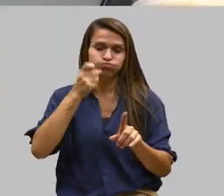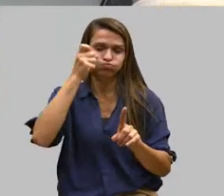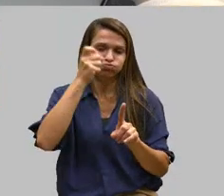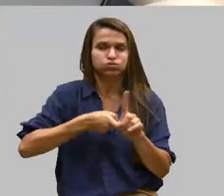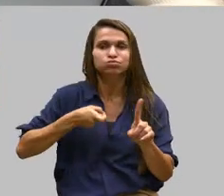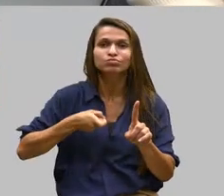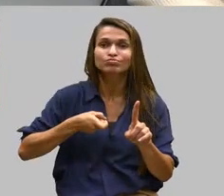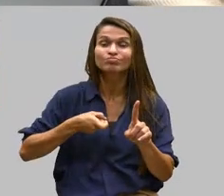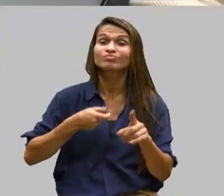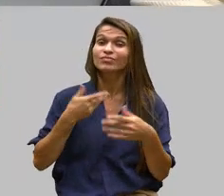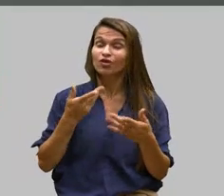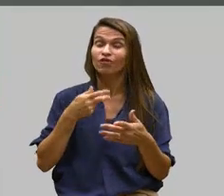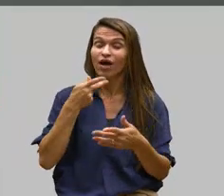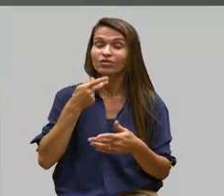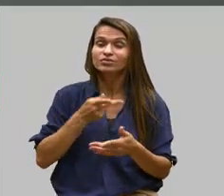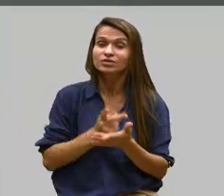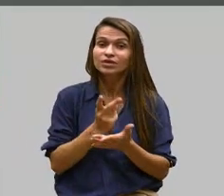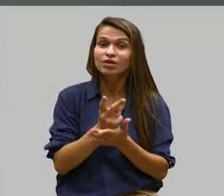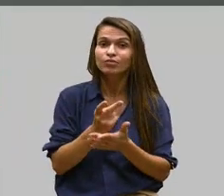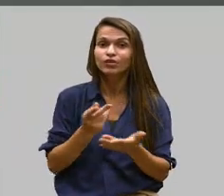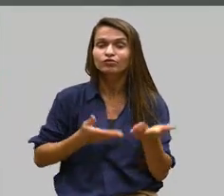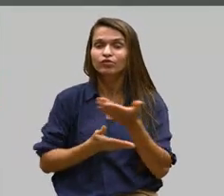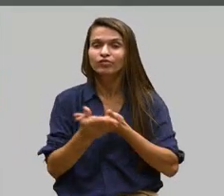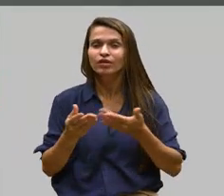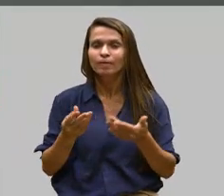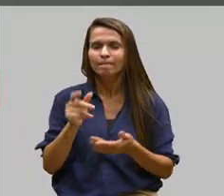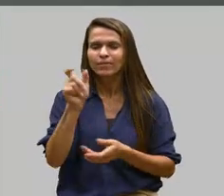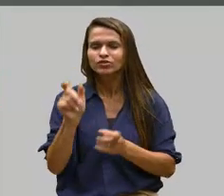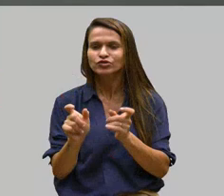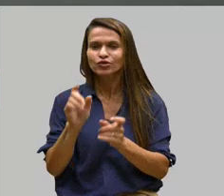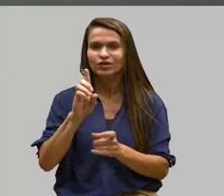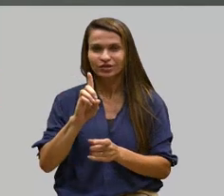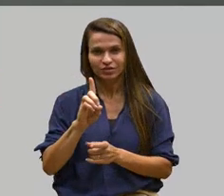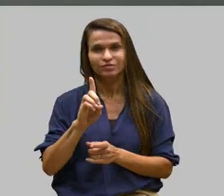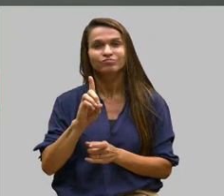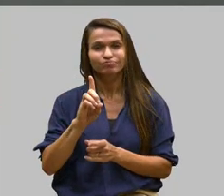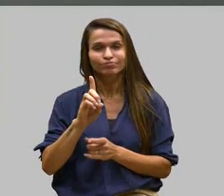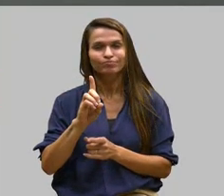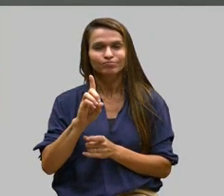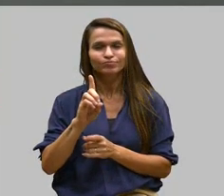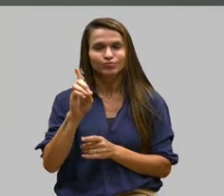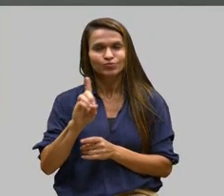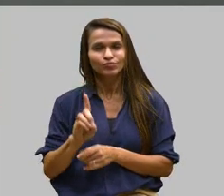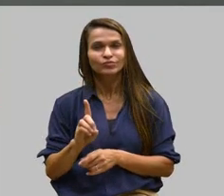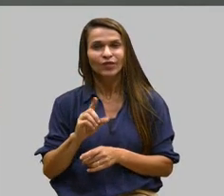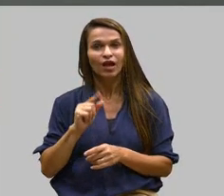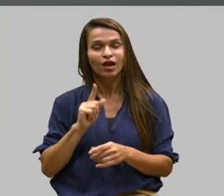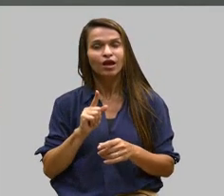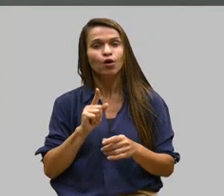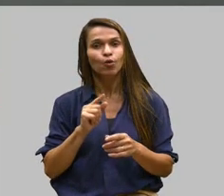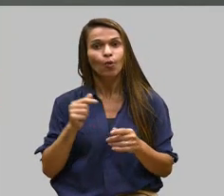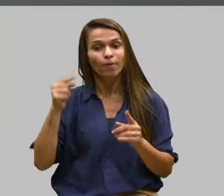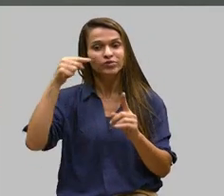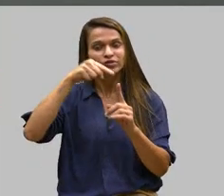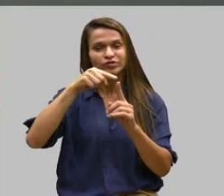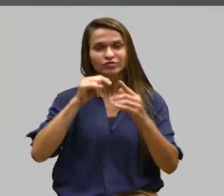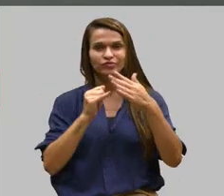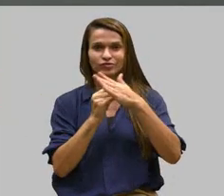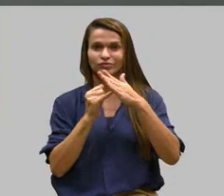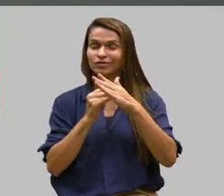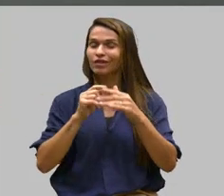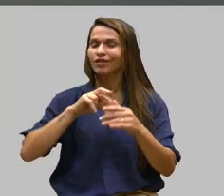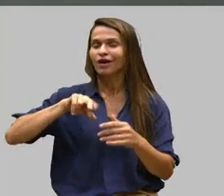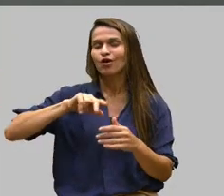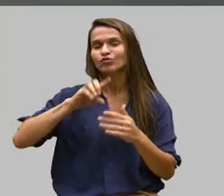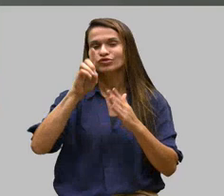eu falo sempre né conviver com as pessoas com deficiência o direito a principal bandeira do Instituto Mangal educação inclusiva porque não é um direito das